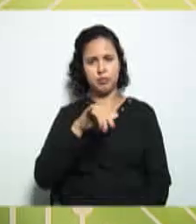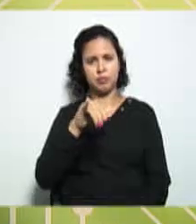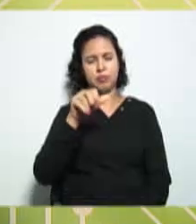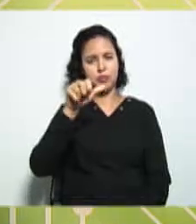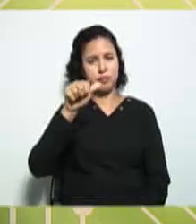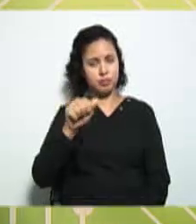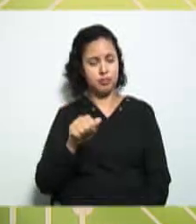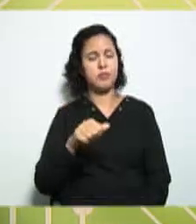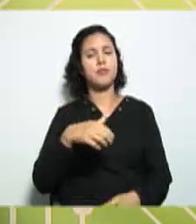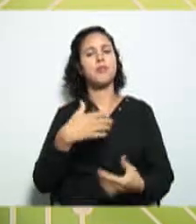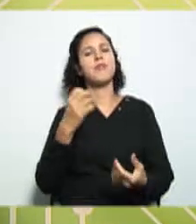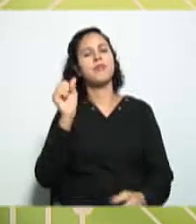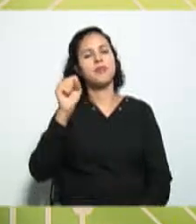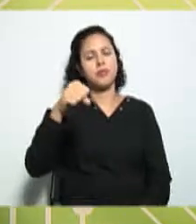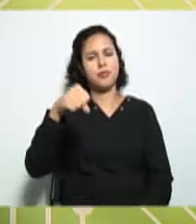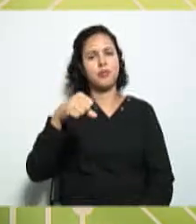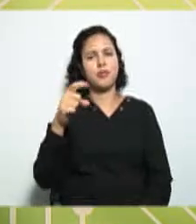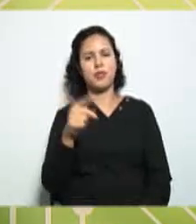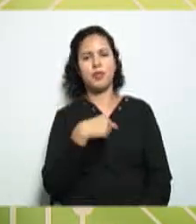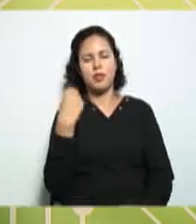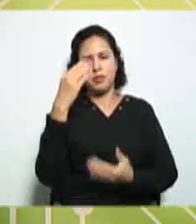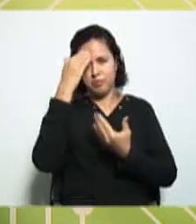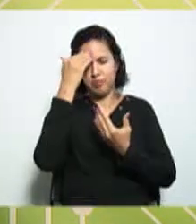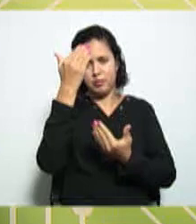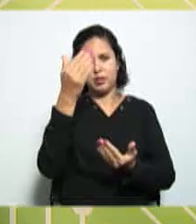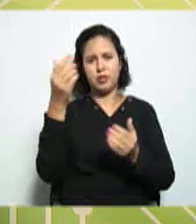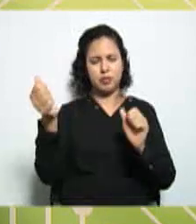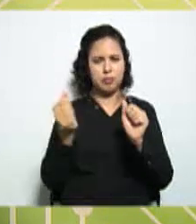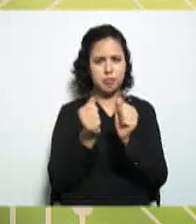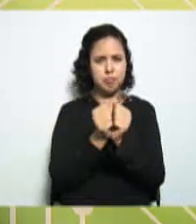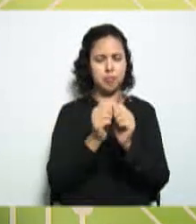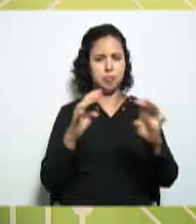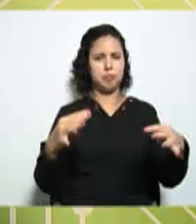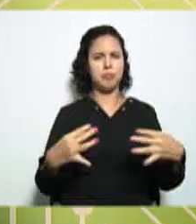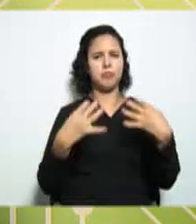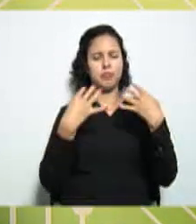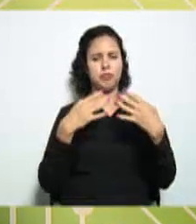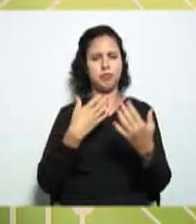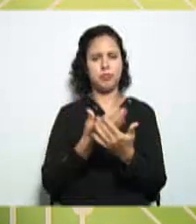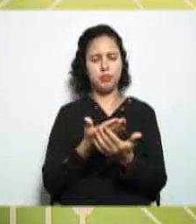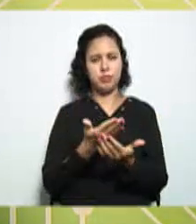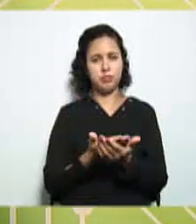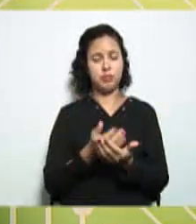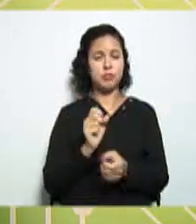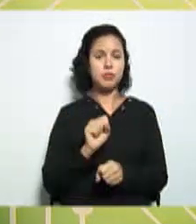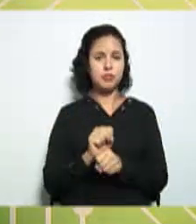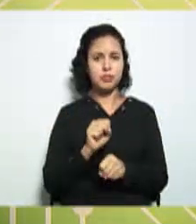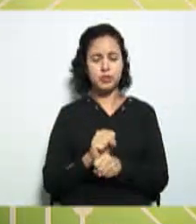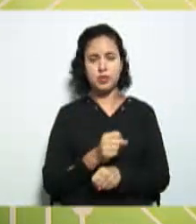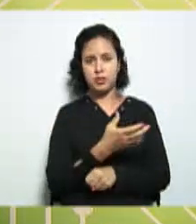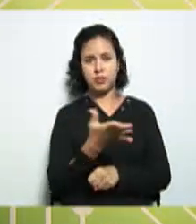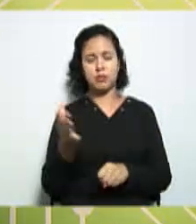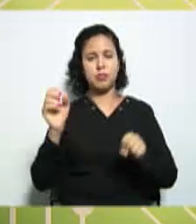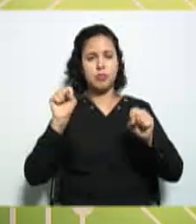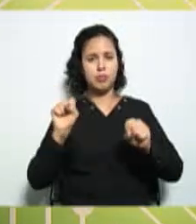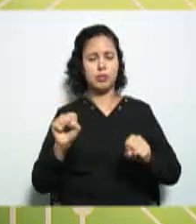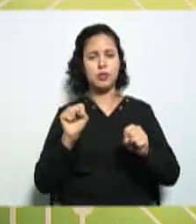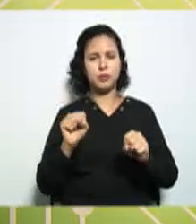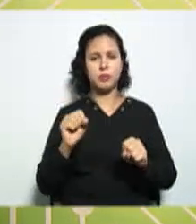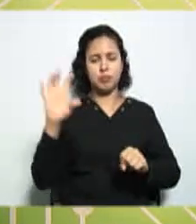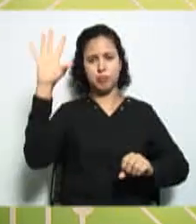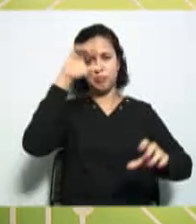nós agradecemos, né, o acompanhamento e a atenção de vocês na nossa aula e esperamos que vocês possam obter